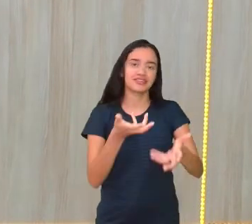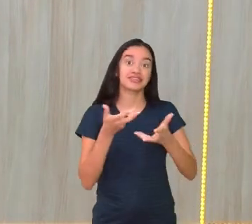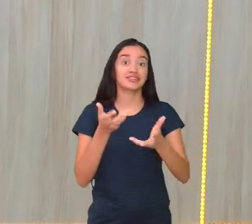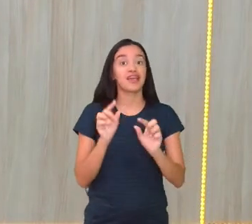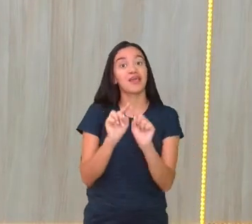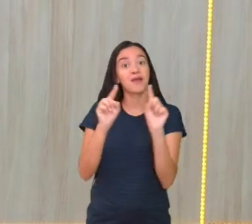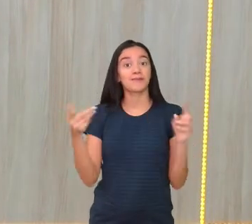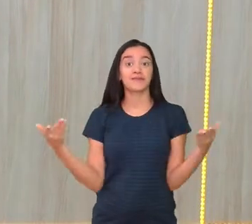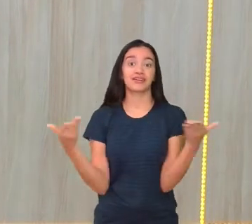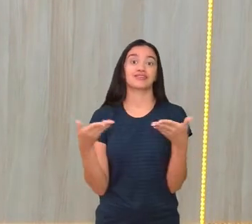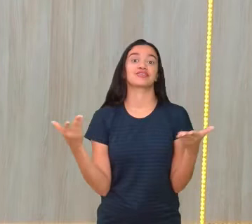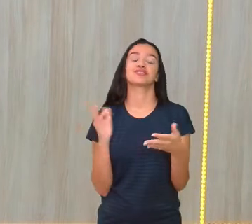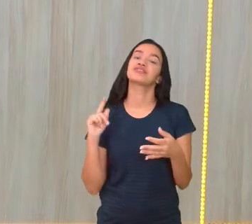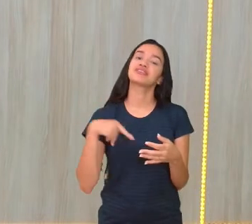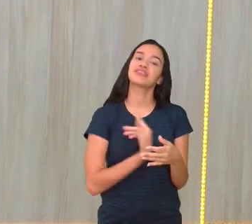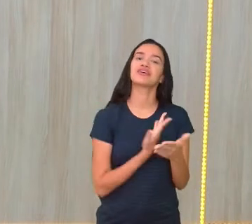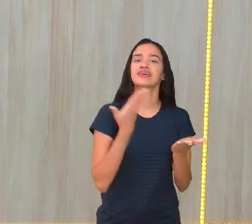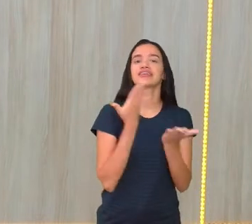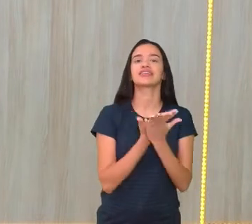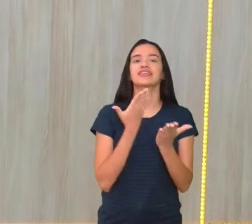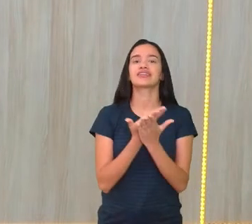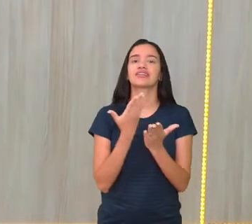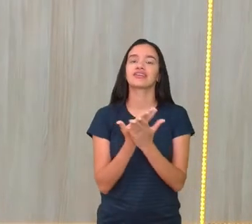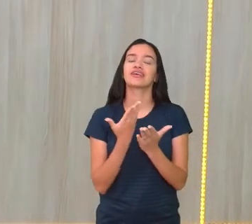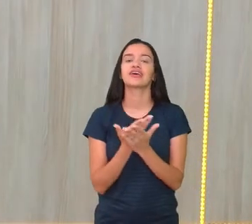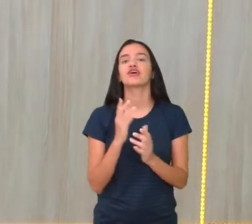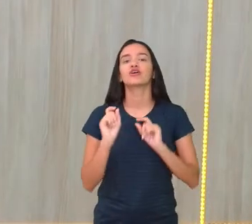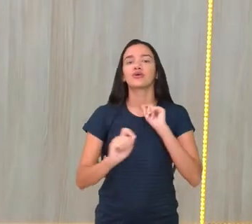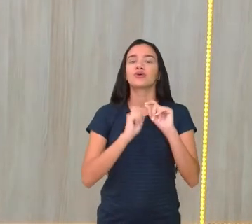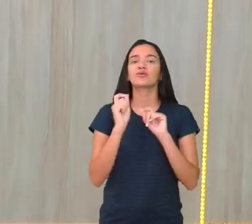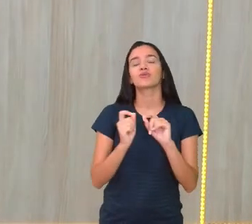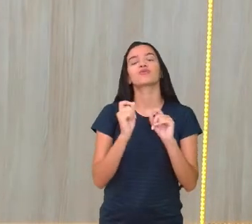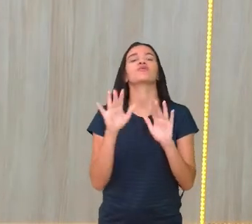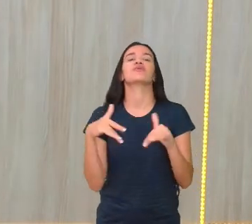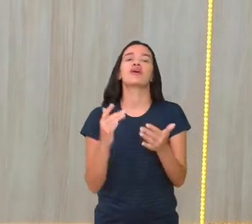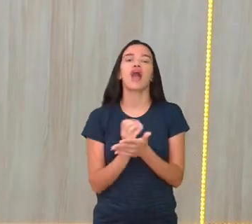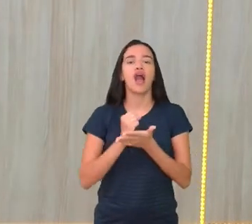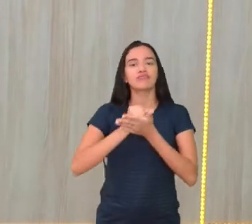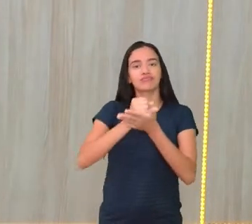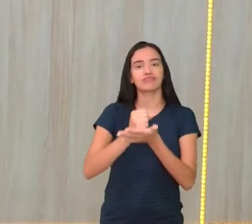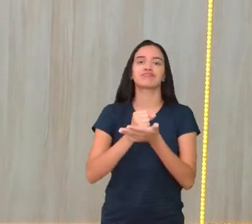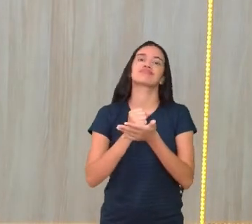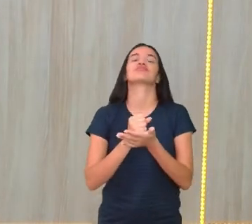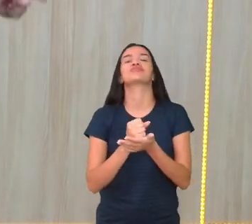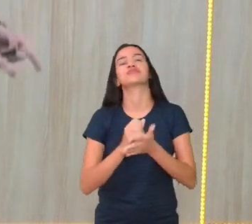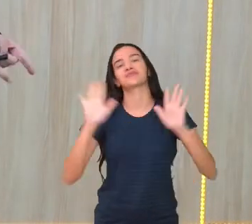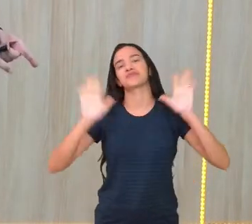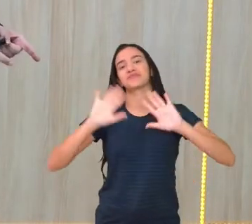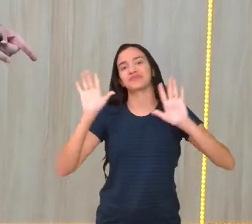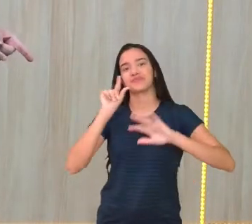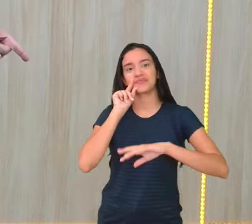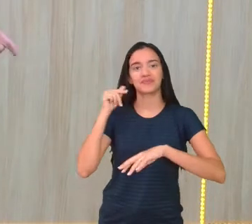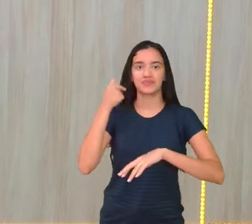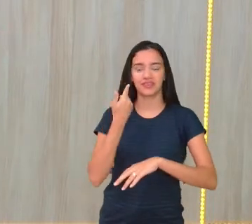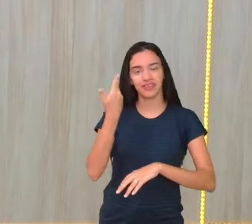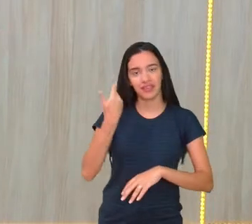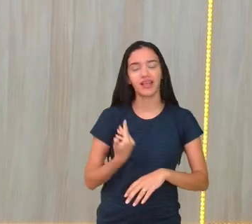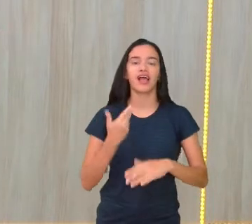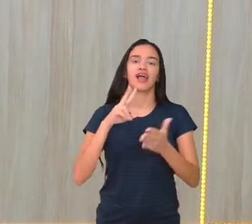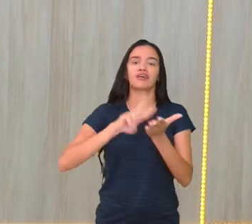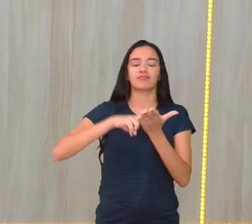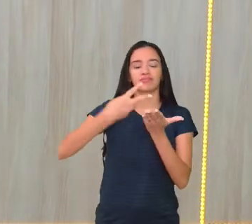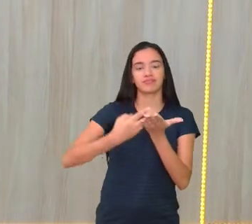hoje, para nossa aula, nós contamos com a ajuda da nossa colega Midian aqui no